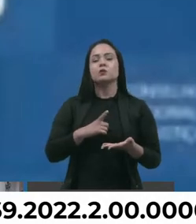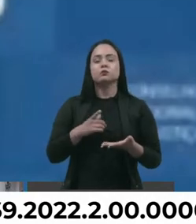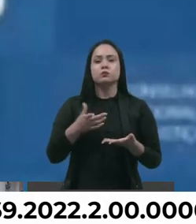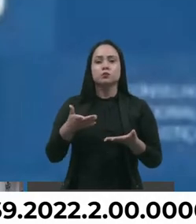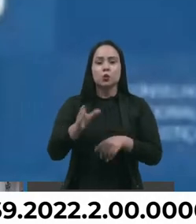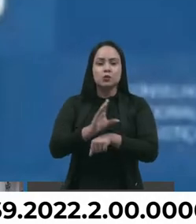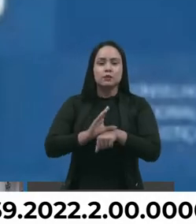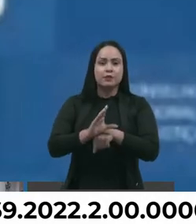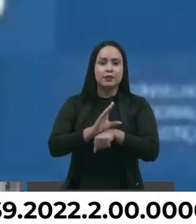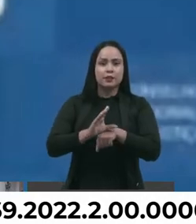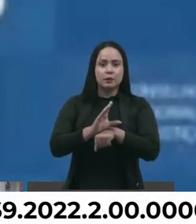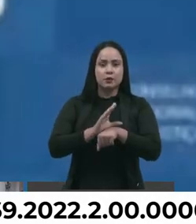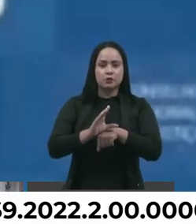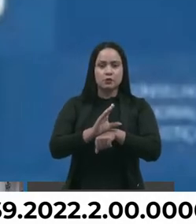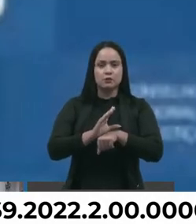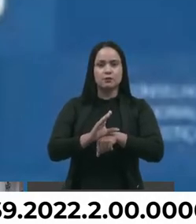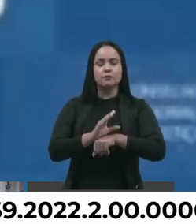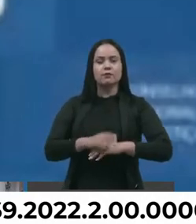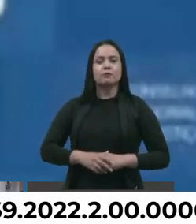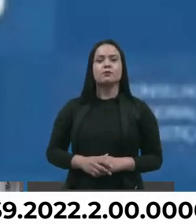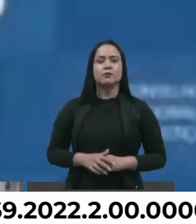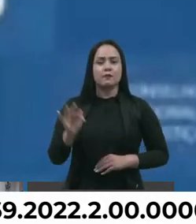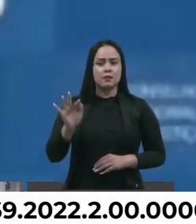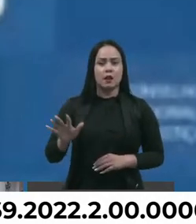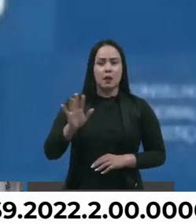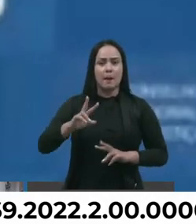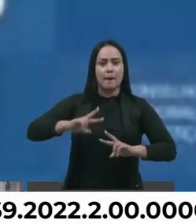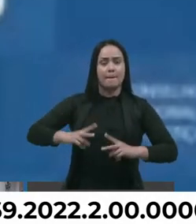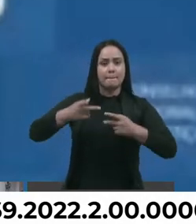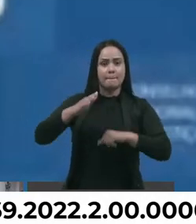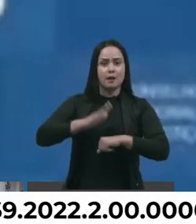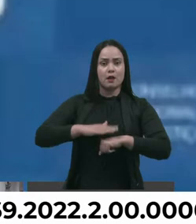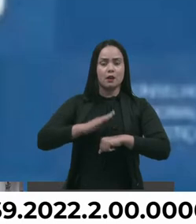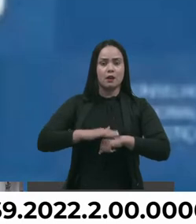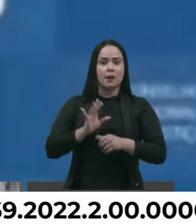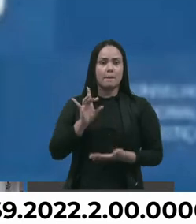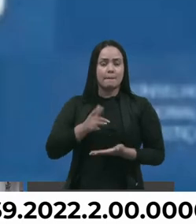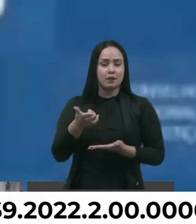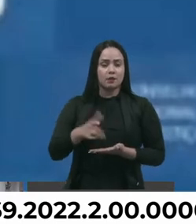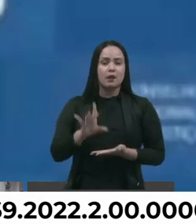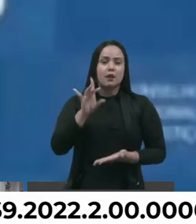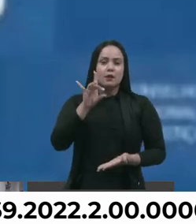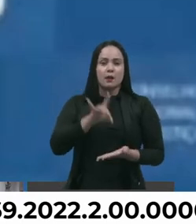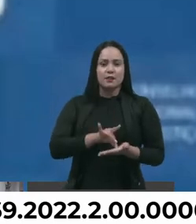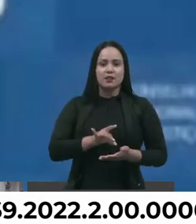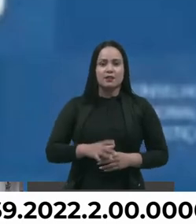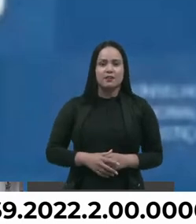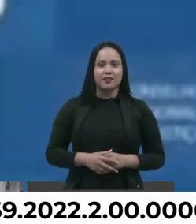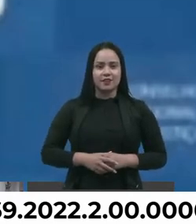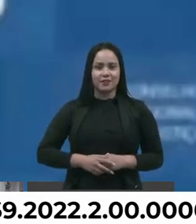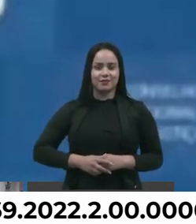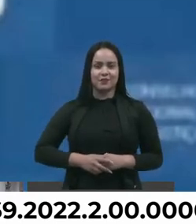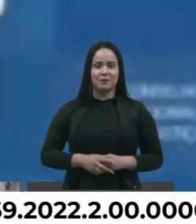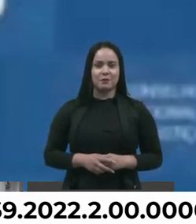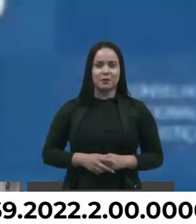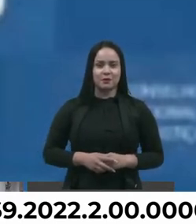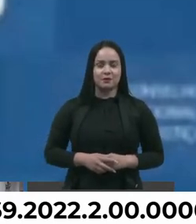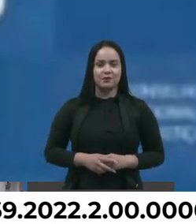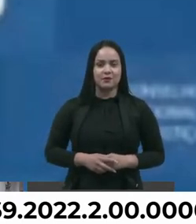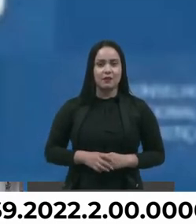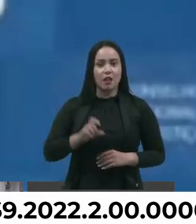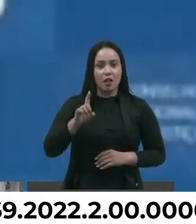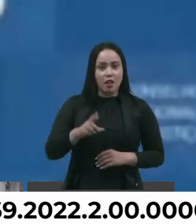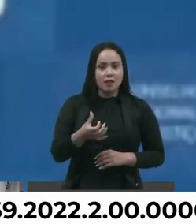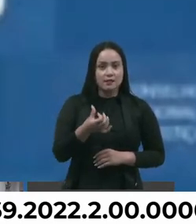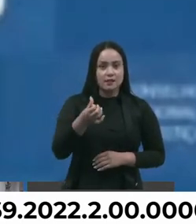constitucional depende dos votos da maioria, repito, absoluta da Corte. Isto é, 6